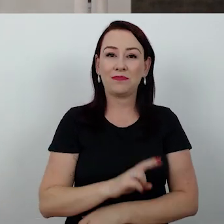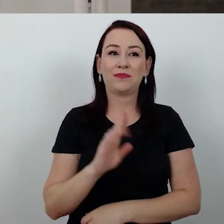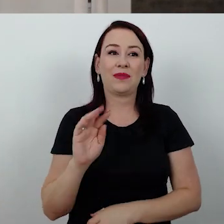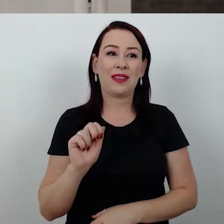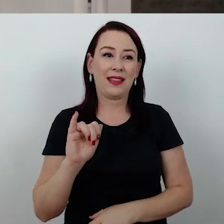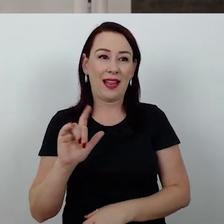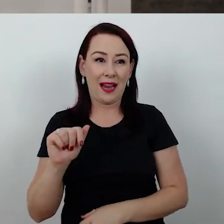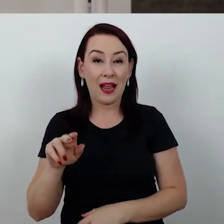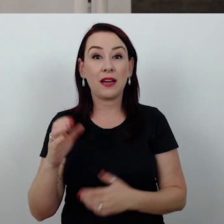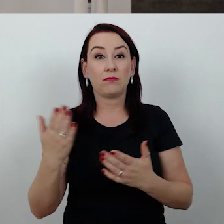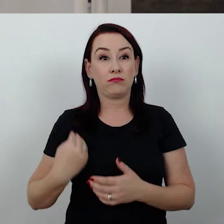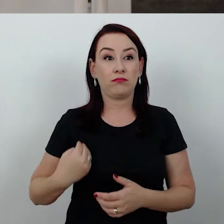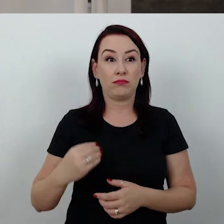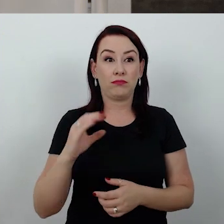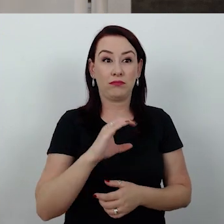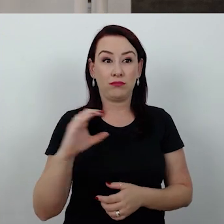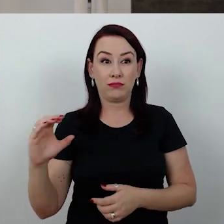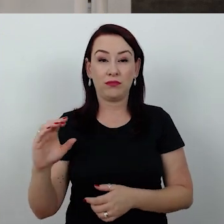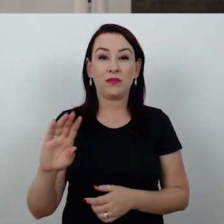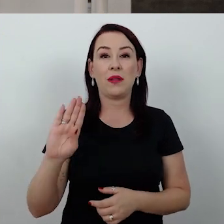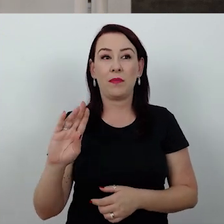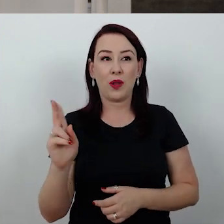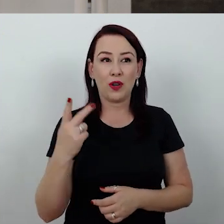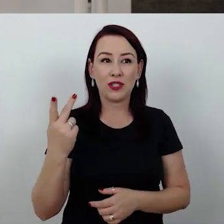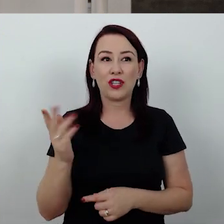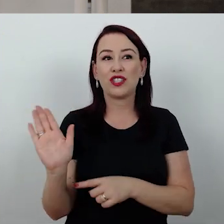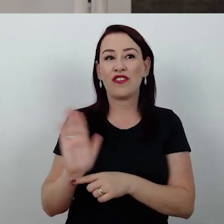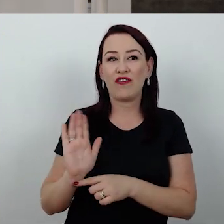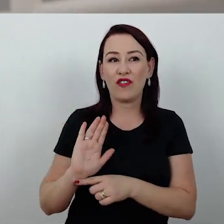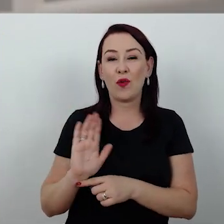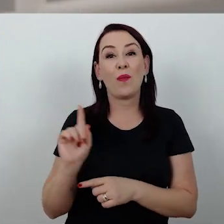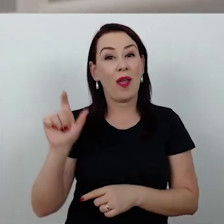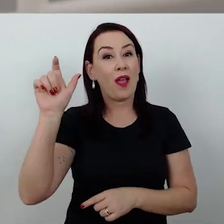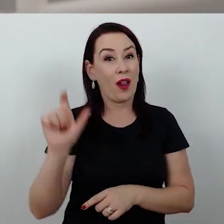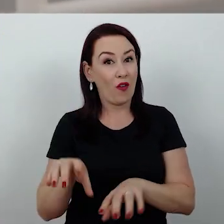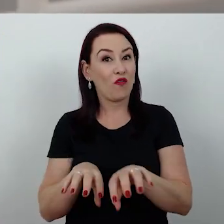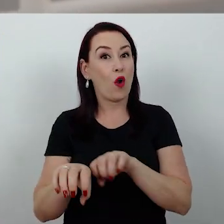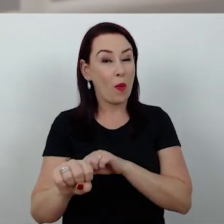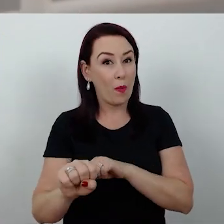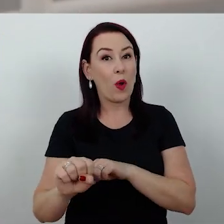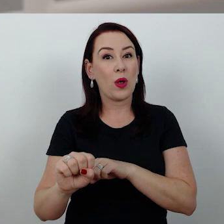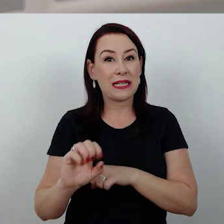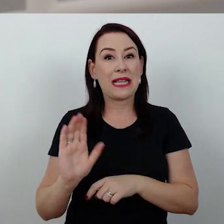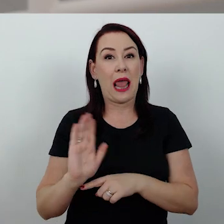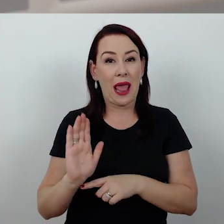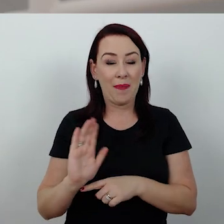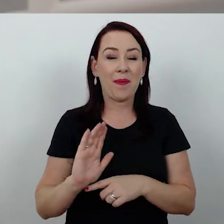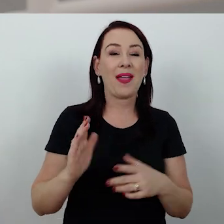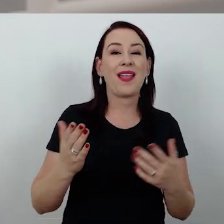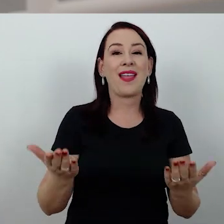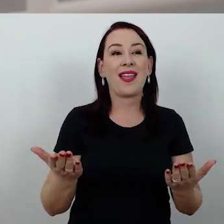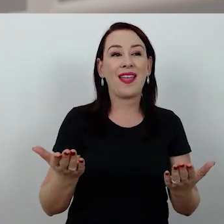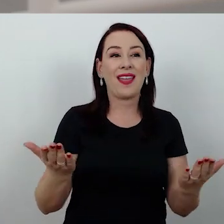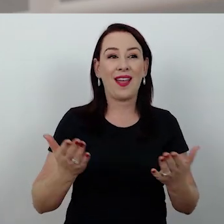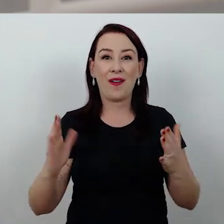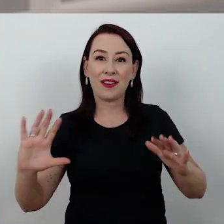Meu nome é Tailane Cristina. Atualmente eu estou na coordenação da Belo Horizonte Film Commission. Sou cineasta de formação. E